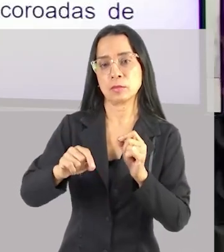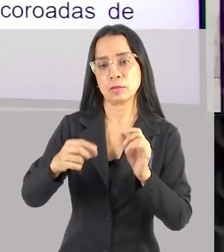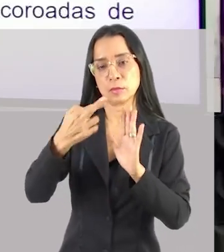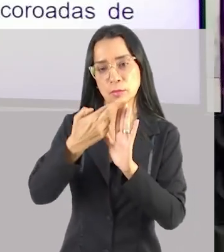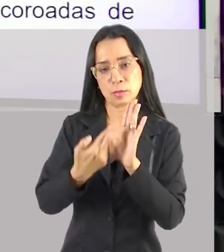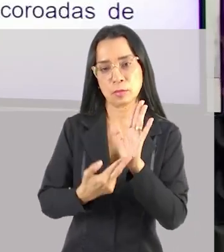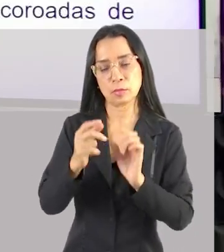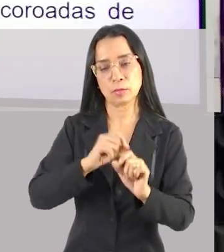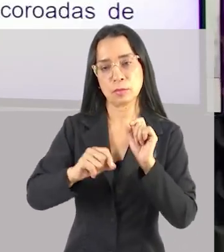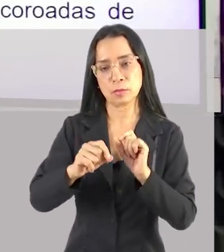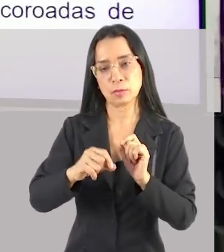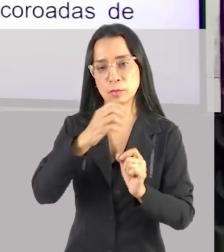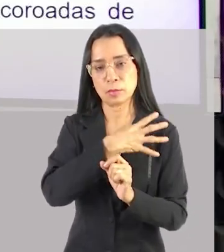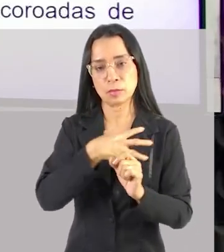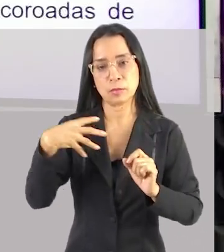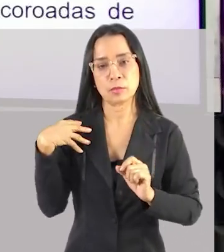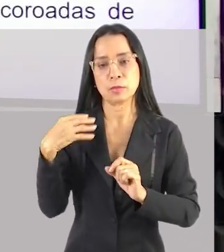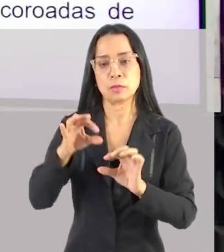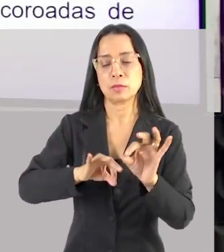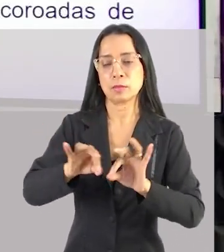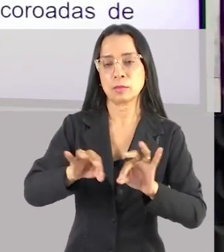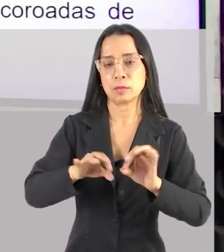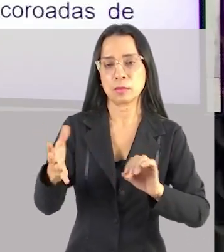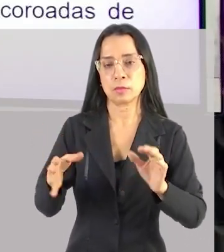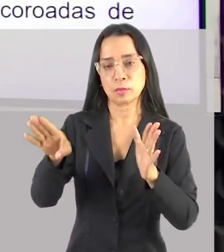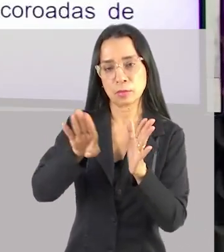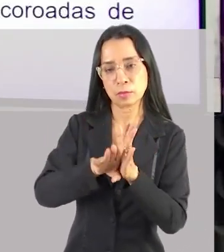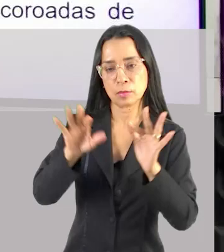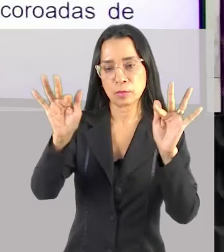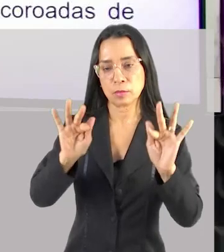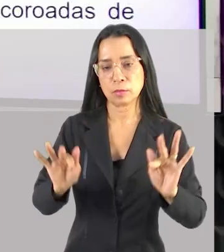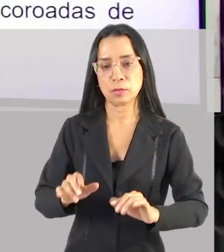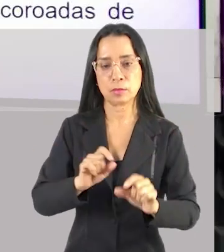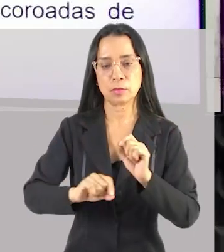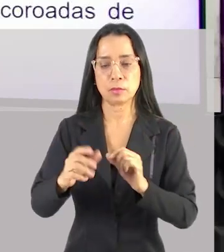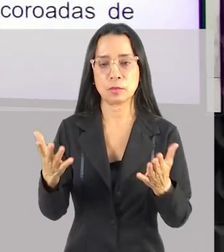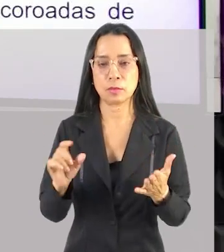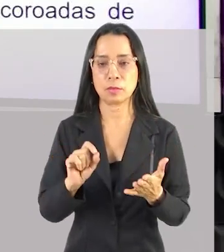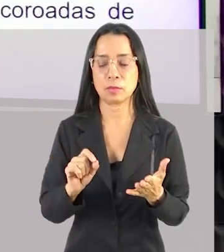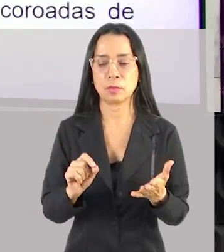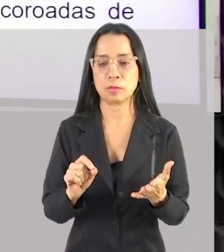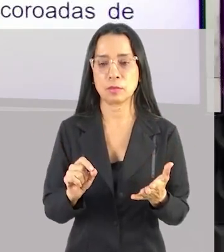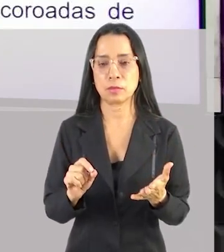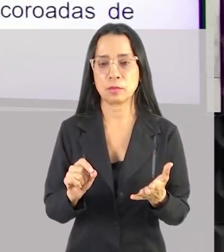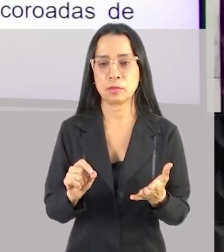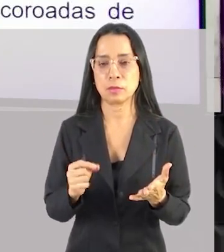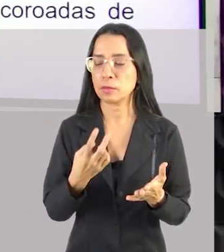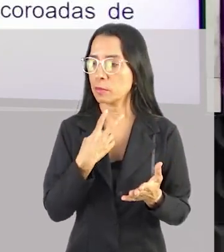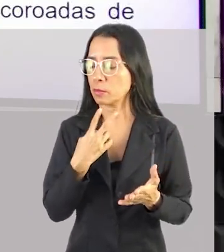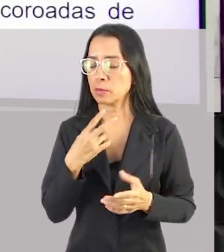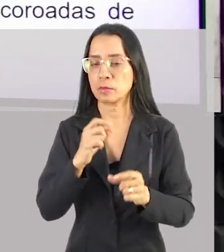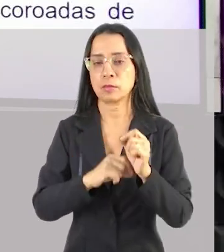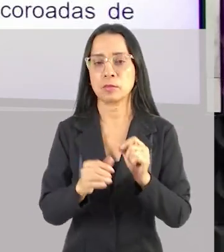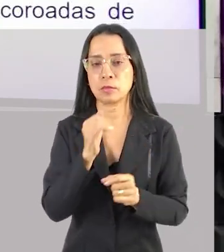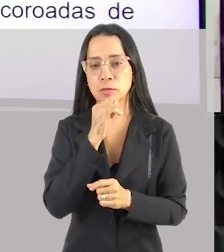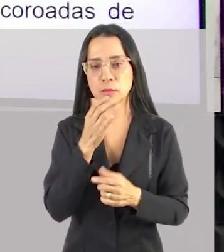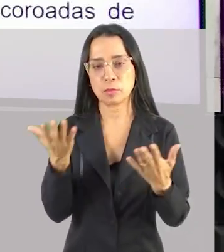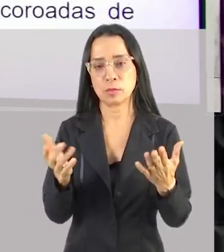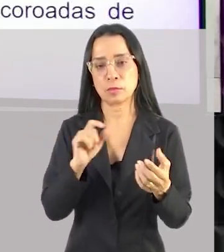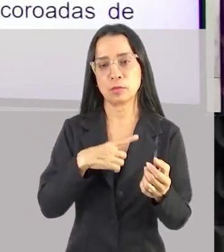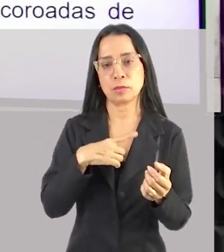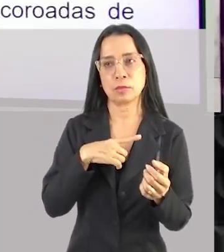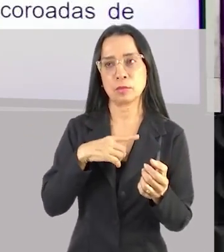estabelecer para que o homem chegue a essa felicidade, que é justamente o conceito de justa medida, né? A gente não pode, justamente não